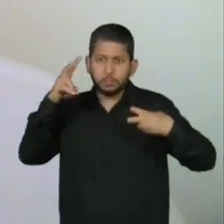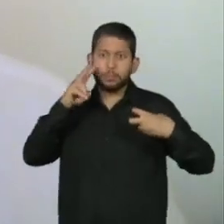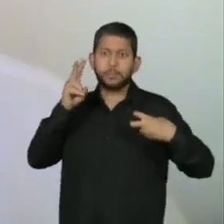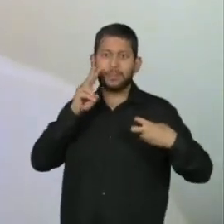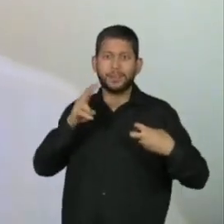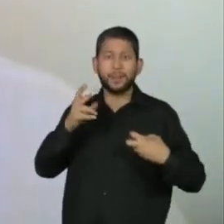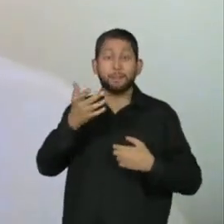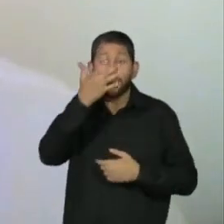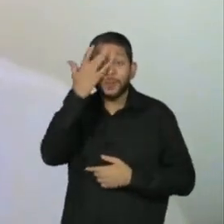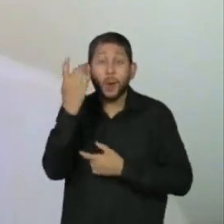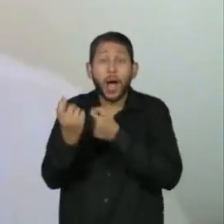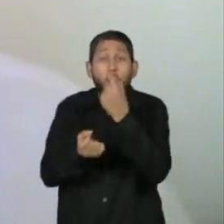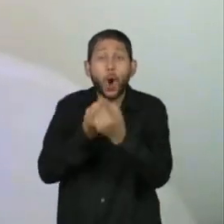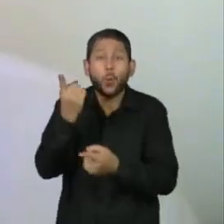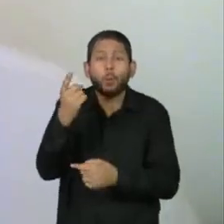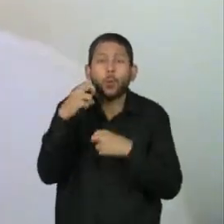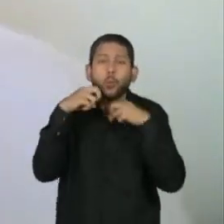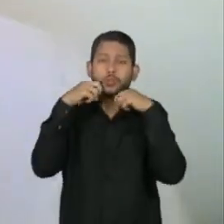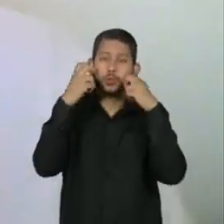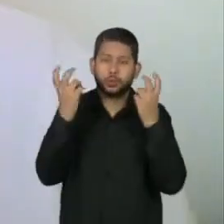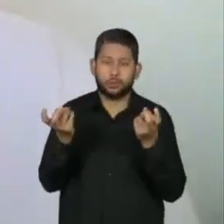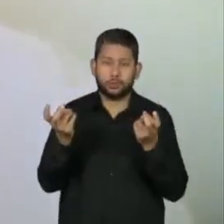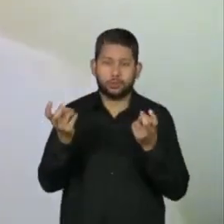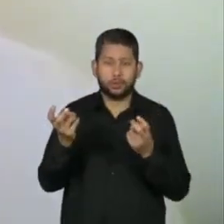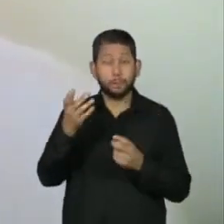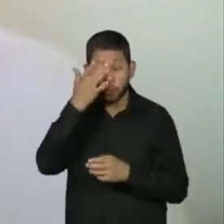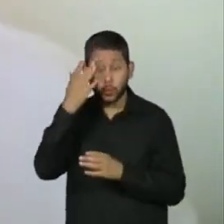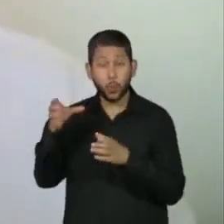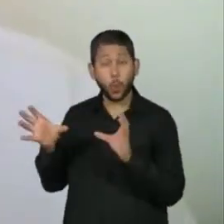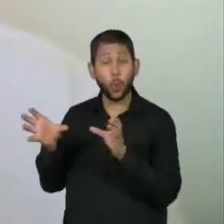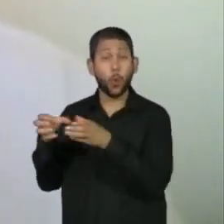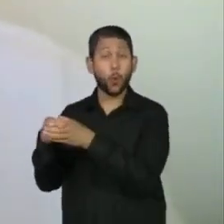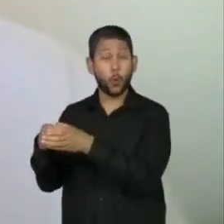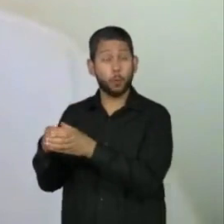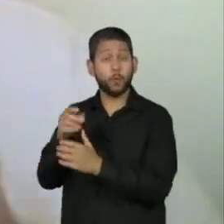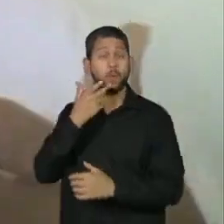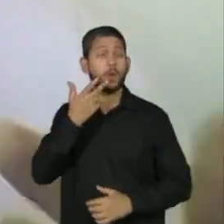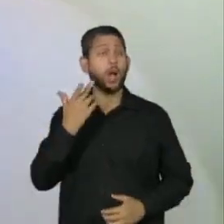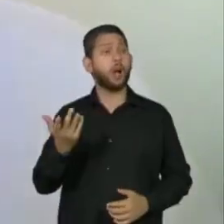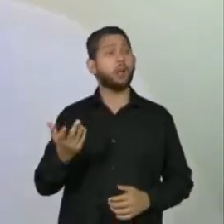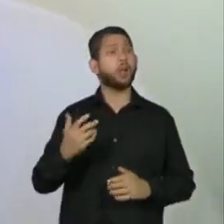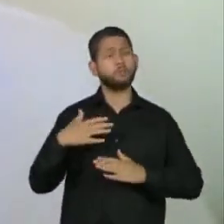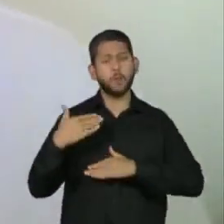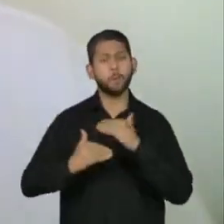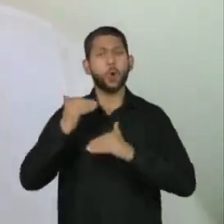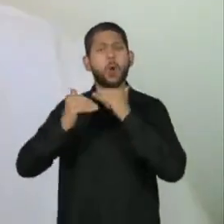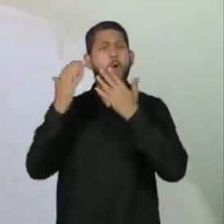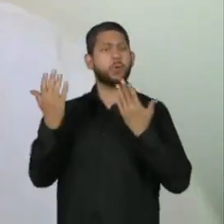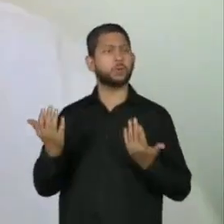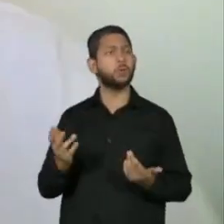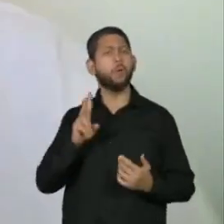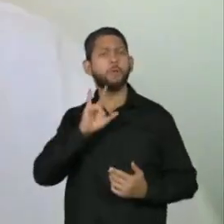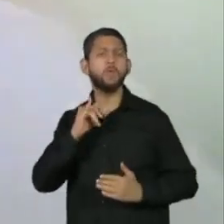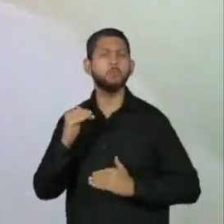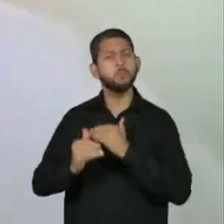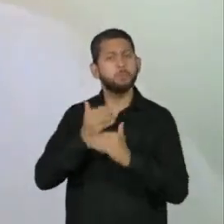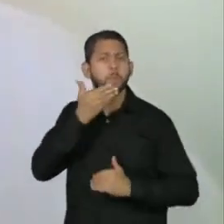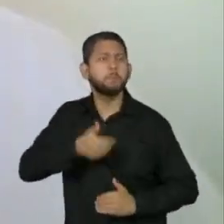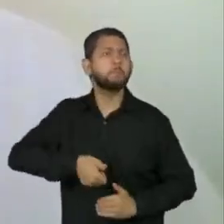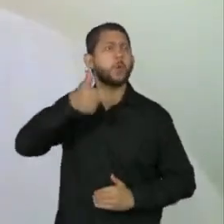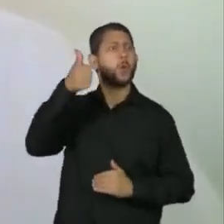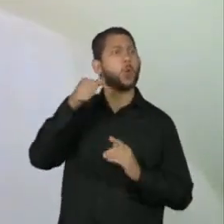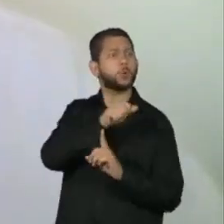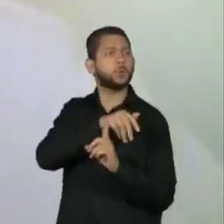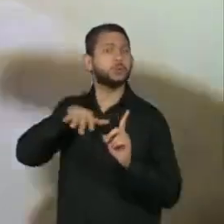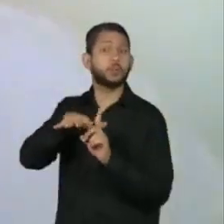gente constrangido, digamos assim. Os progressistas não podem mais falar de progresso nem de mudanças progressistas